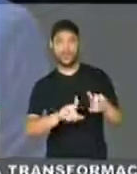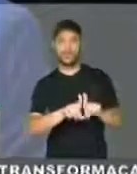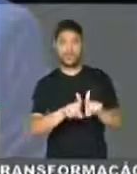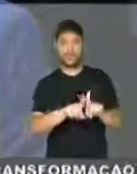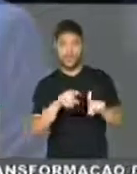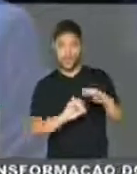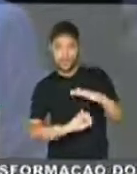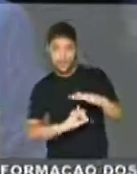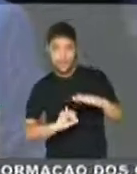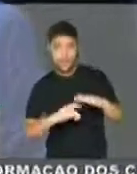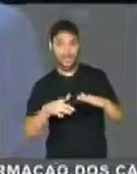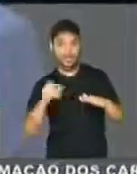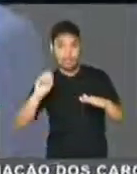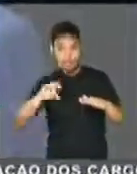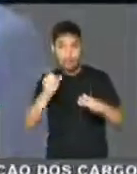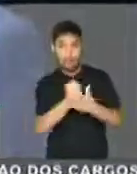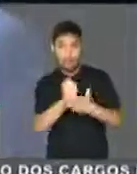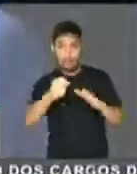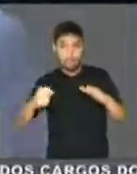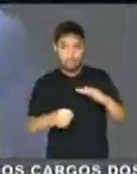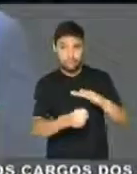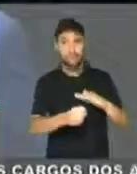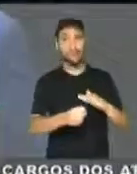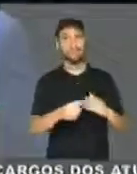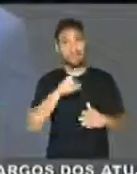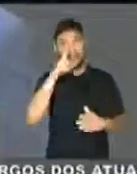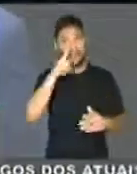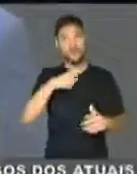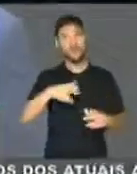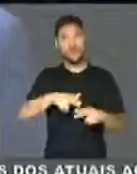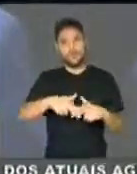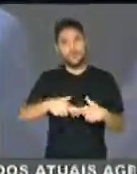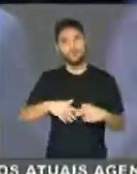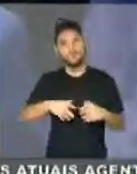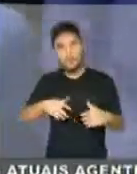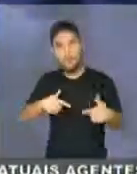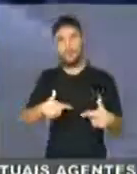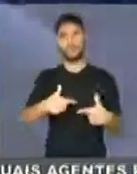põe em sério risco. Viva a luta do povo negro!